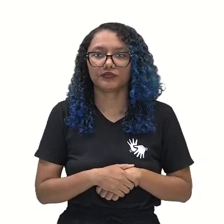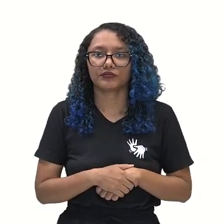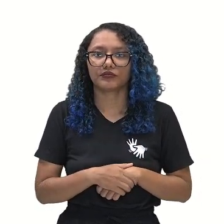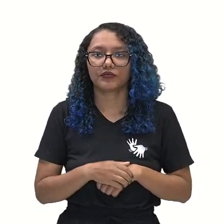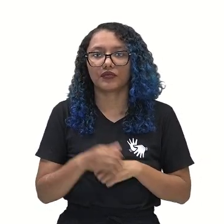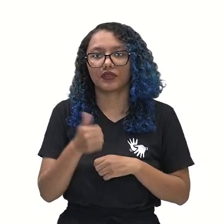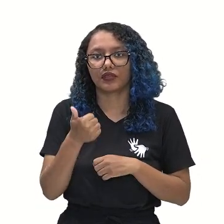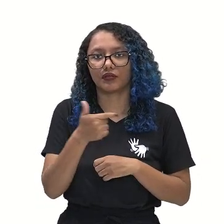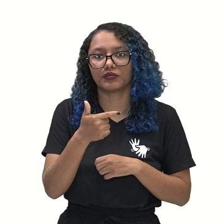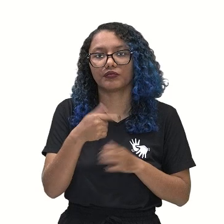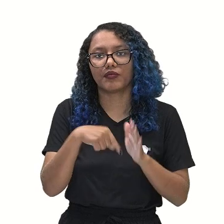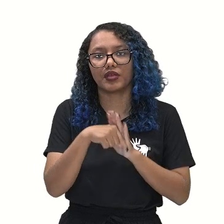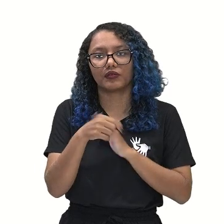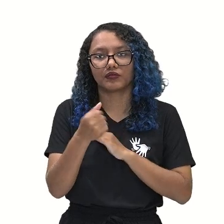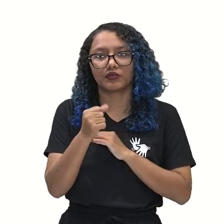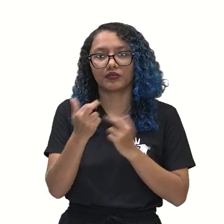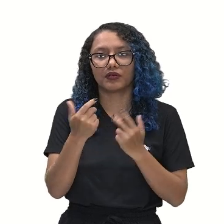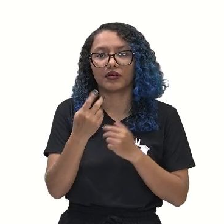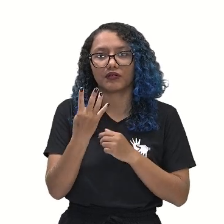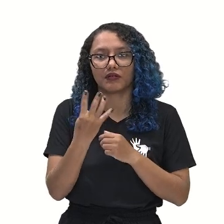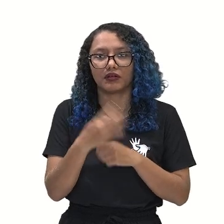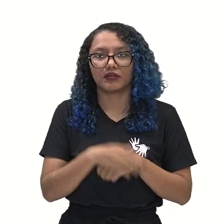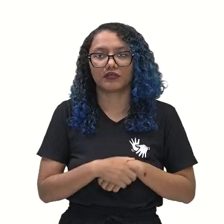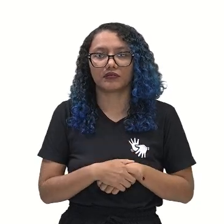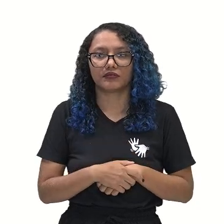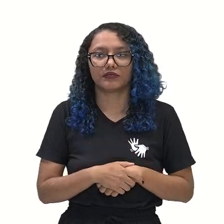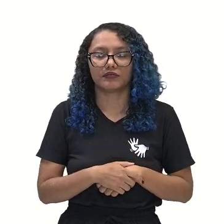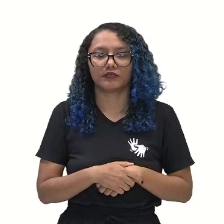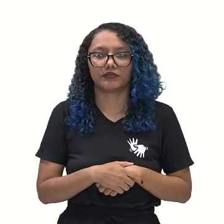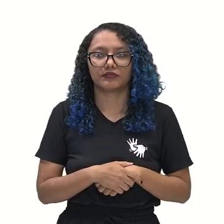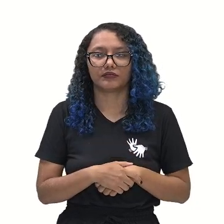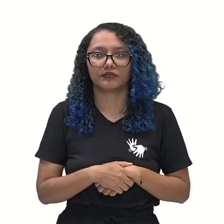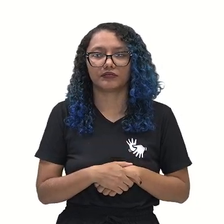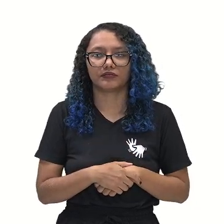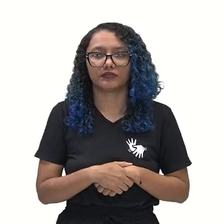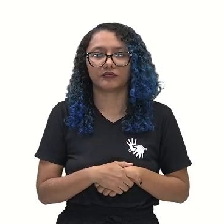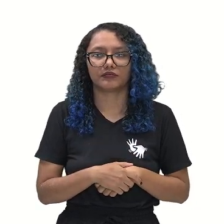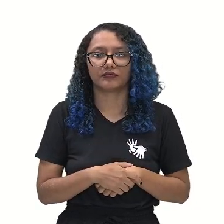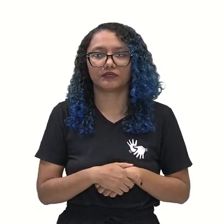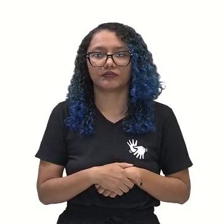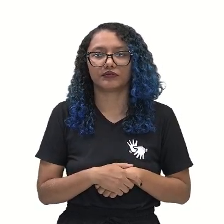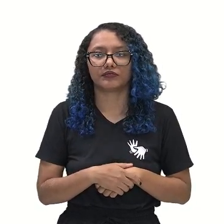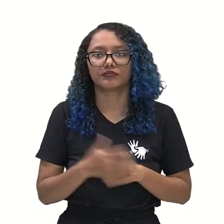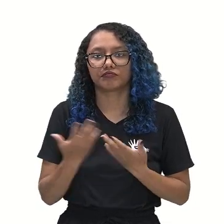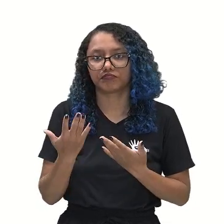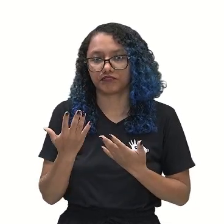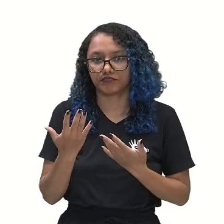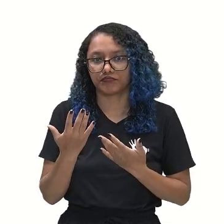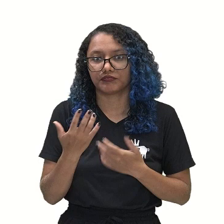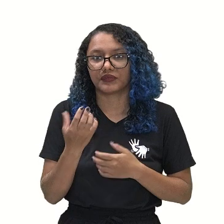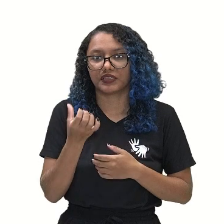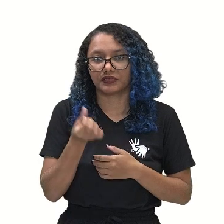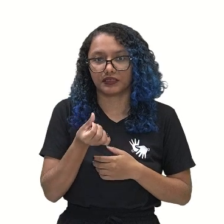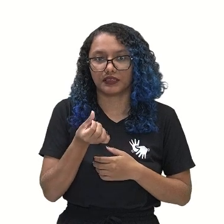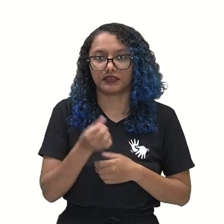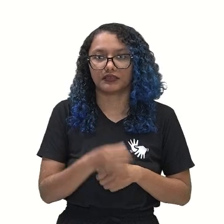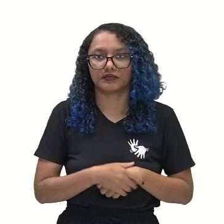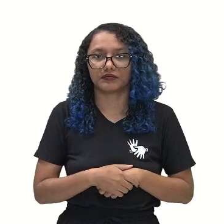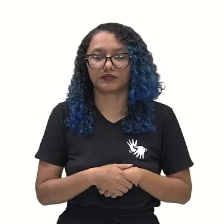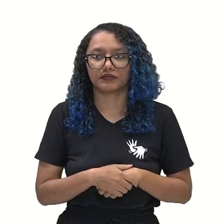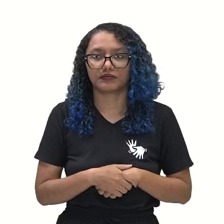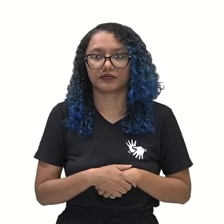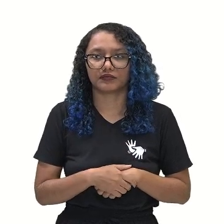4. 8 para 14, pessoal. Então, aqui vai me dar 6. Beleza? 8,